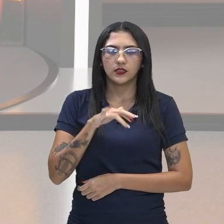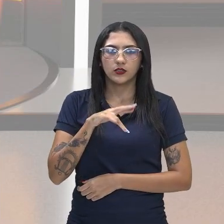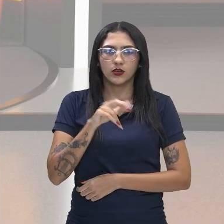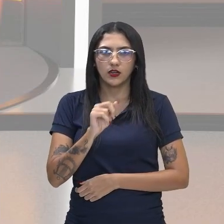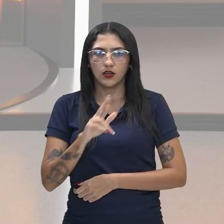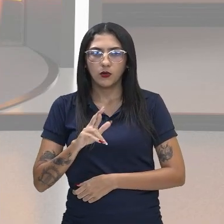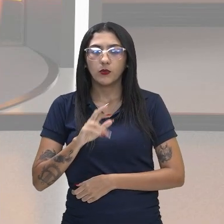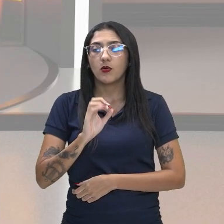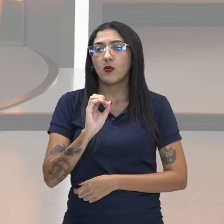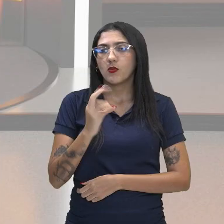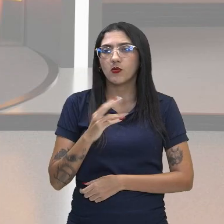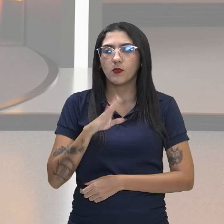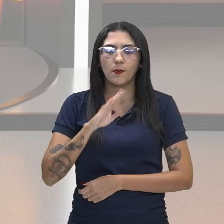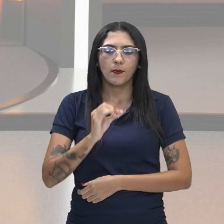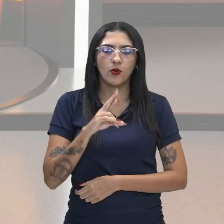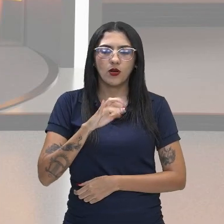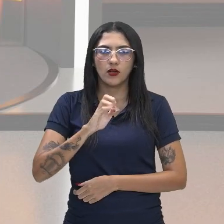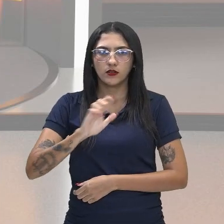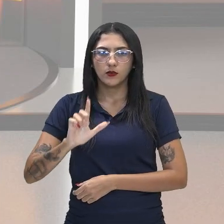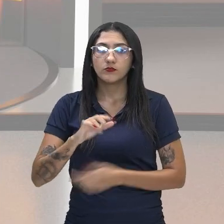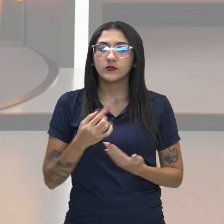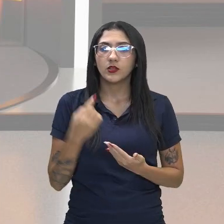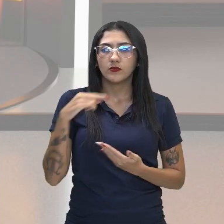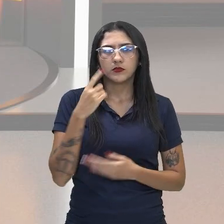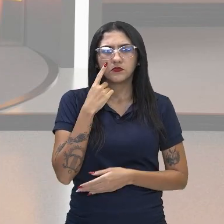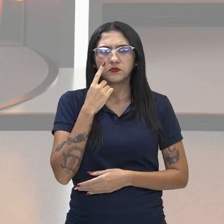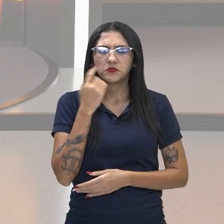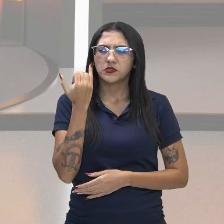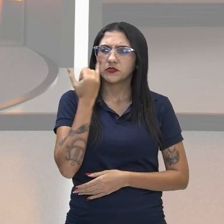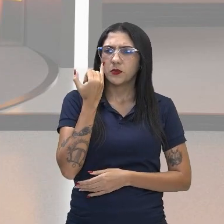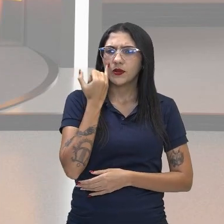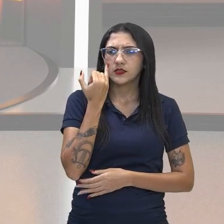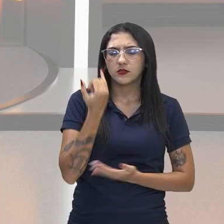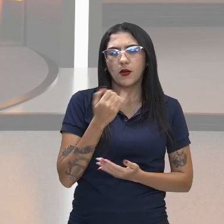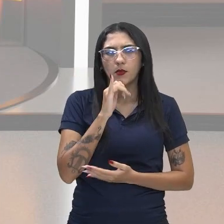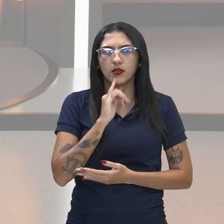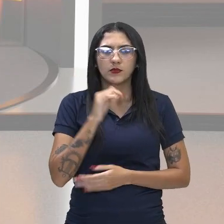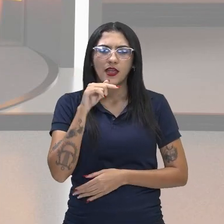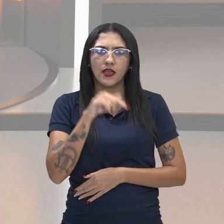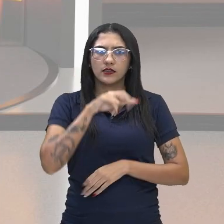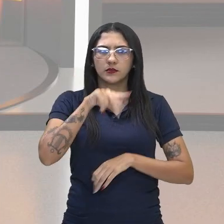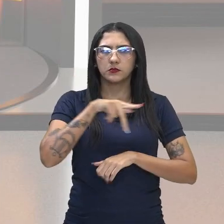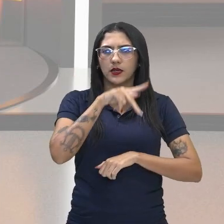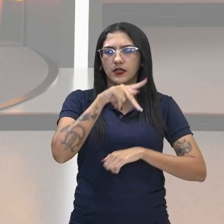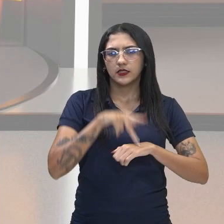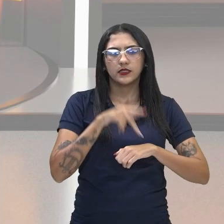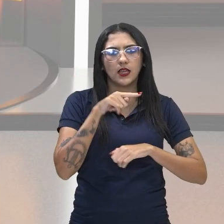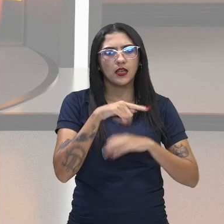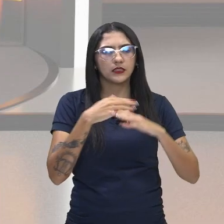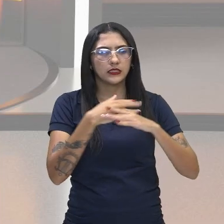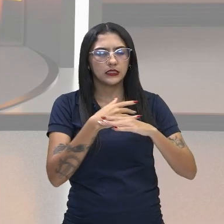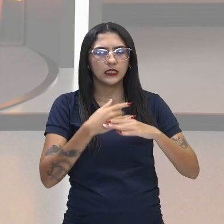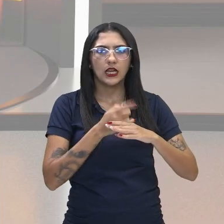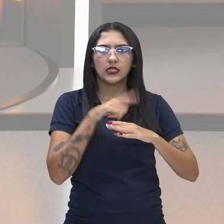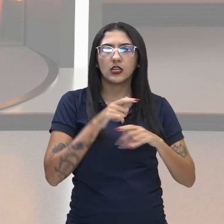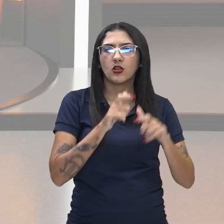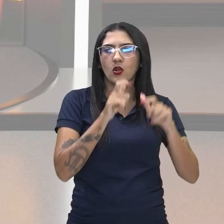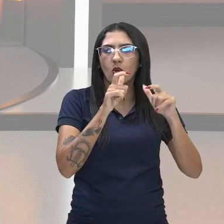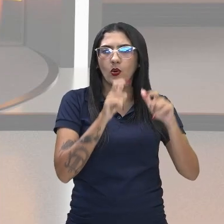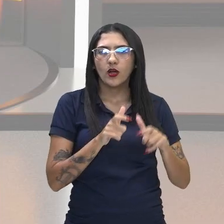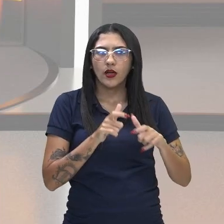boreal. Então, você pode verificar uma informação, aquele país, aquela cidade está localizado no